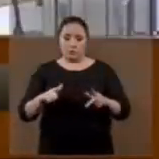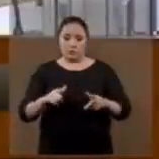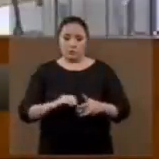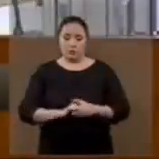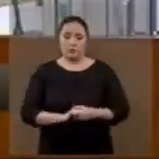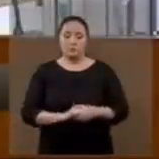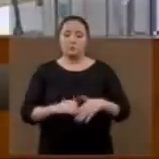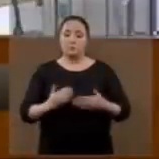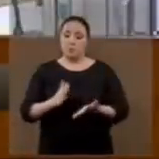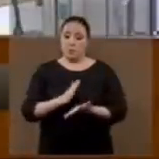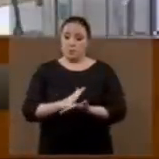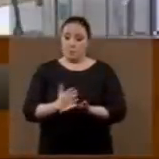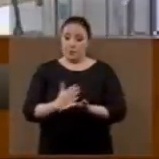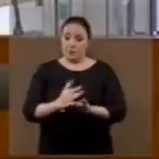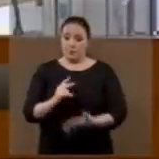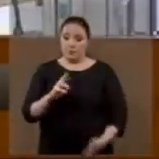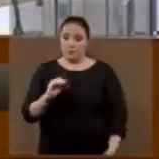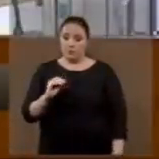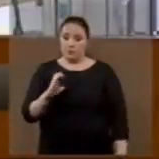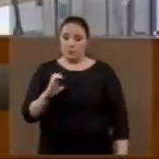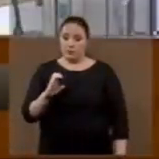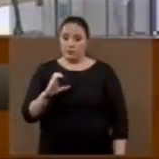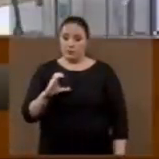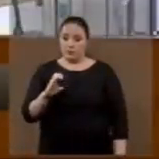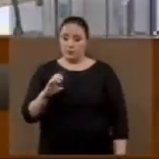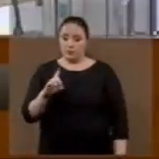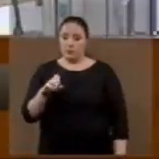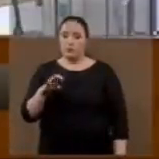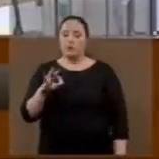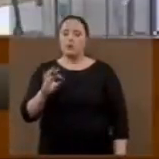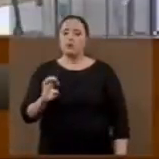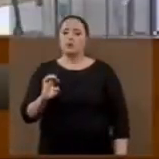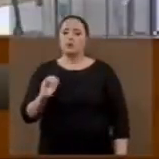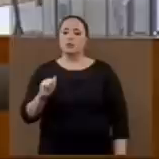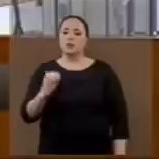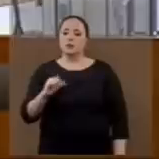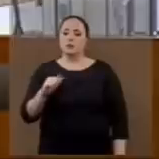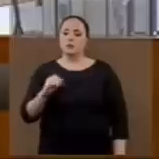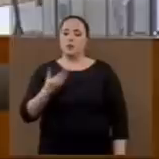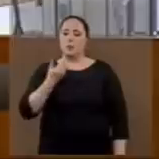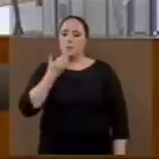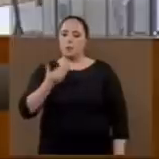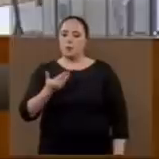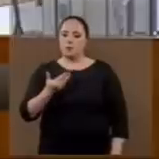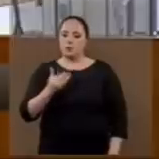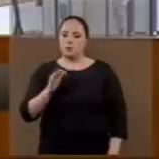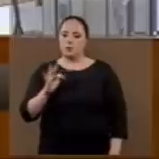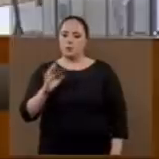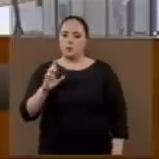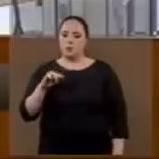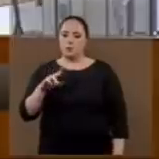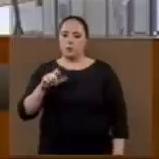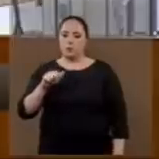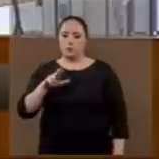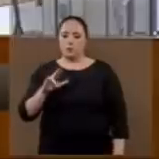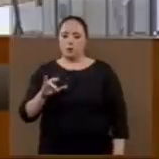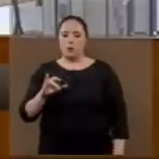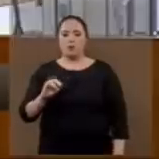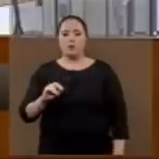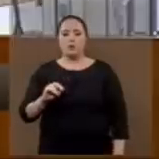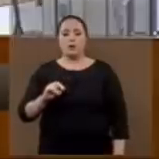Parcialmente procedente a ação, o pedido formulado, sem declaração